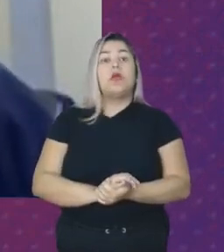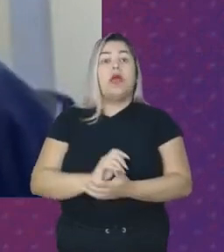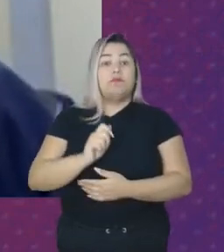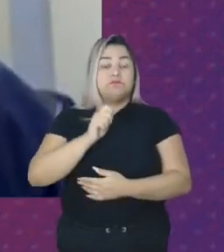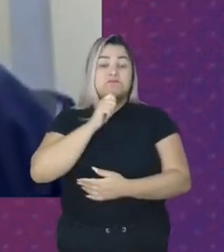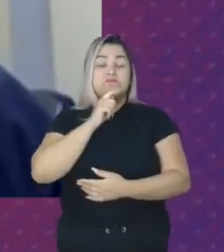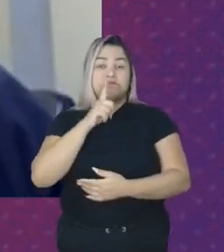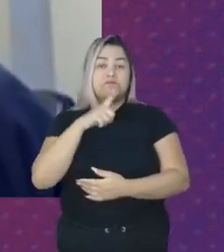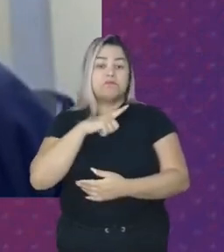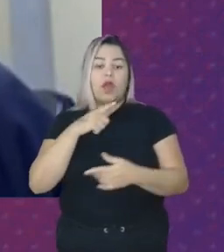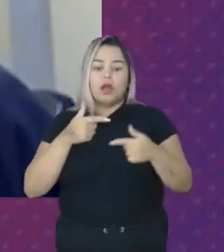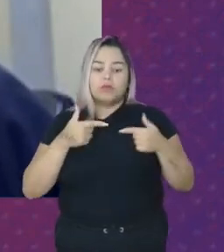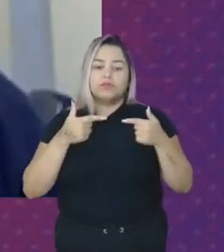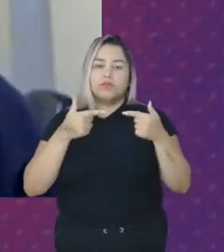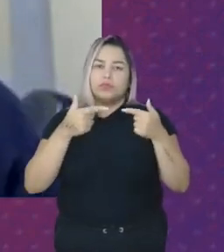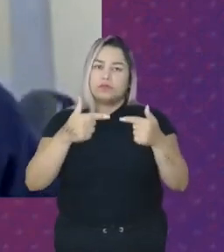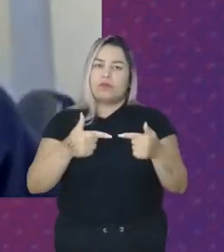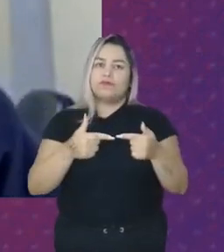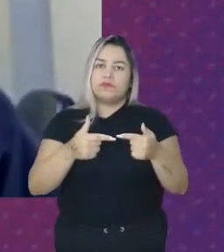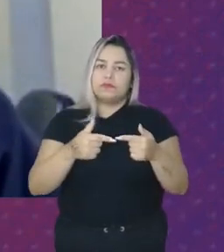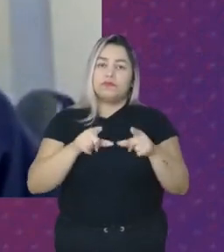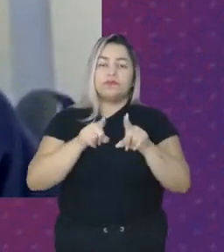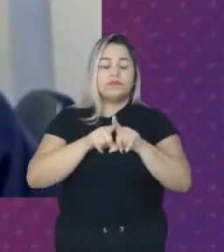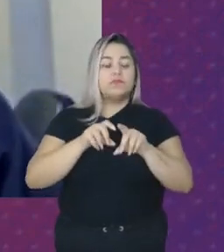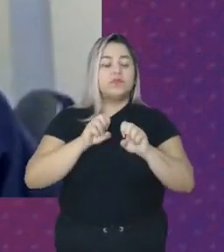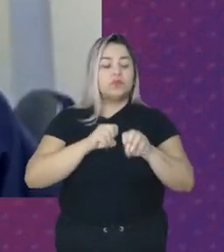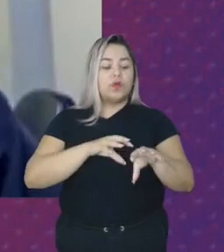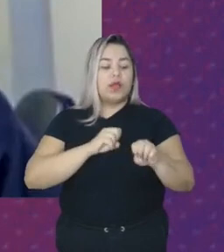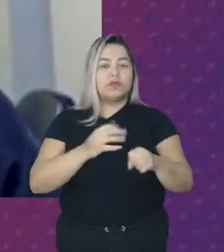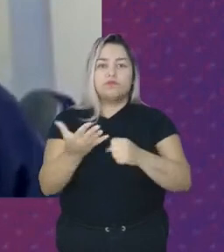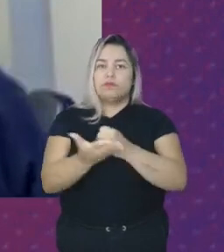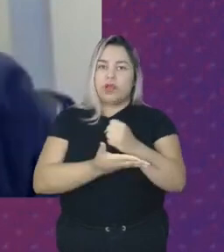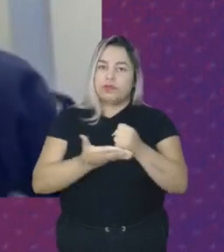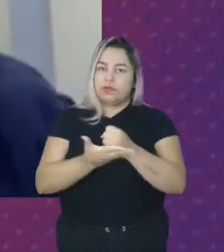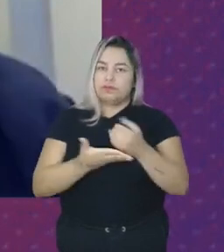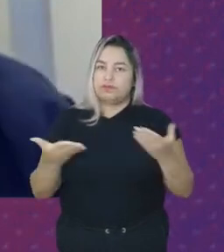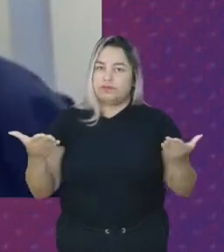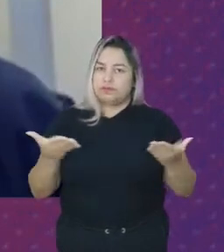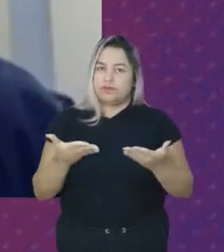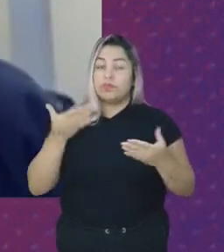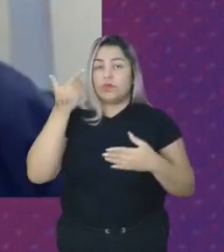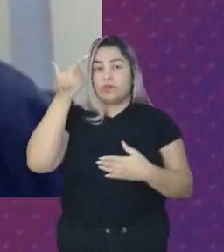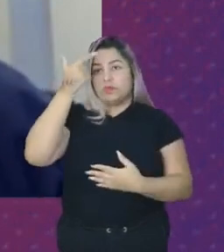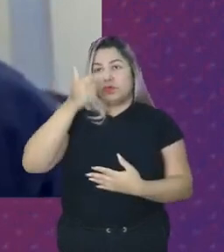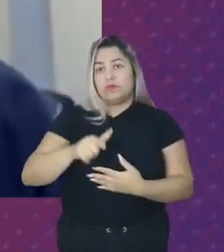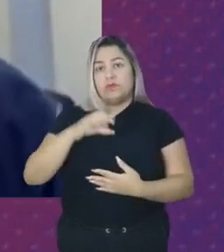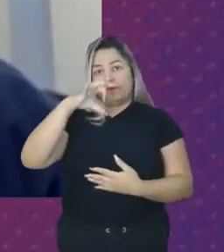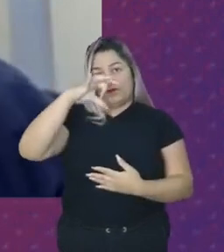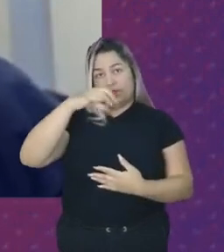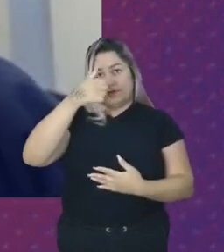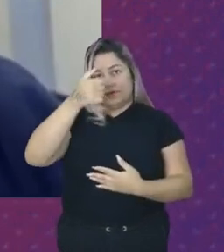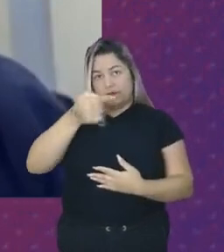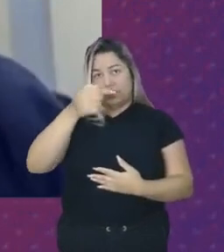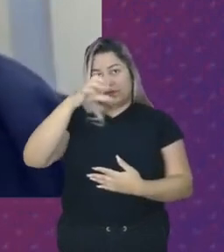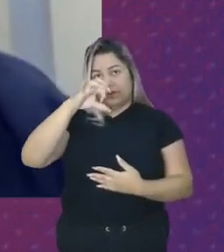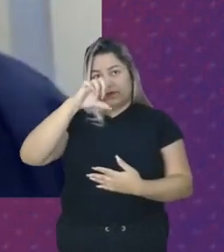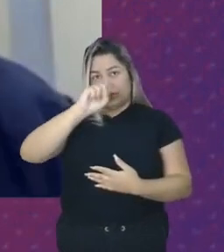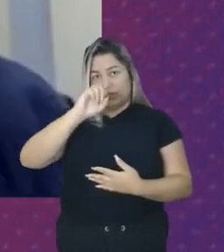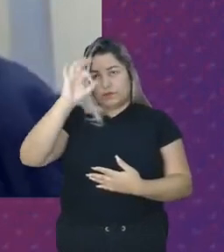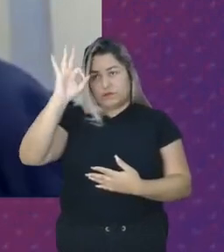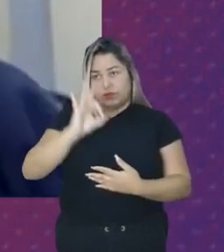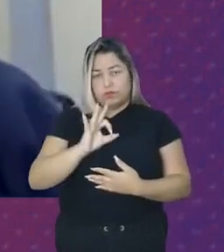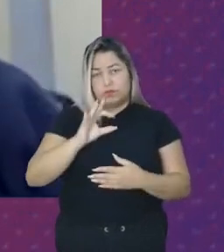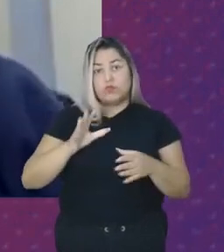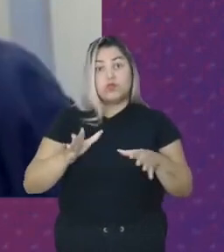ainda é desafiante. Se na educação básica hoje, né, nós chegamos a alcançar 97%, 98%